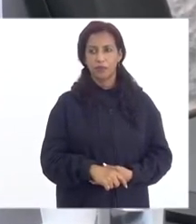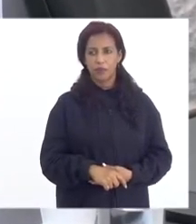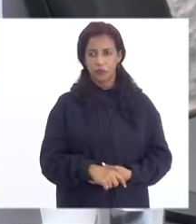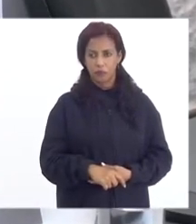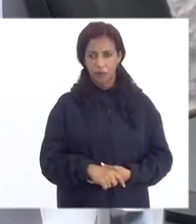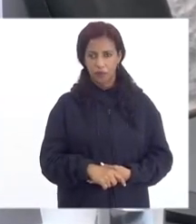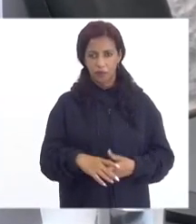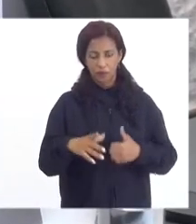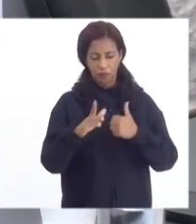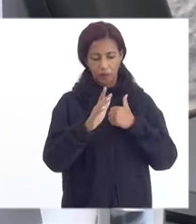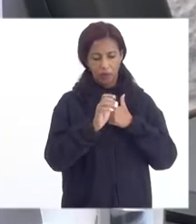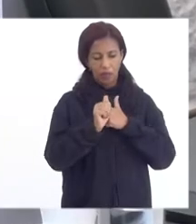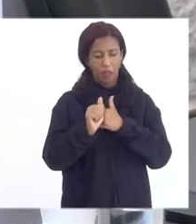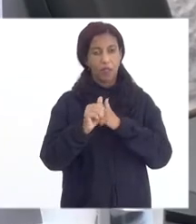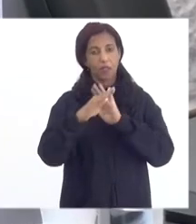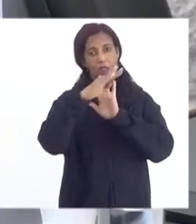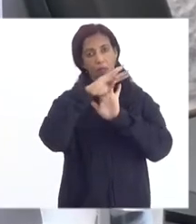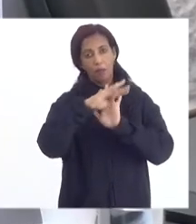Seguimos para a ordem